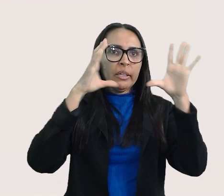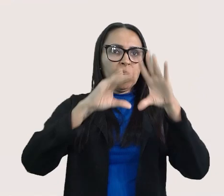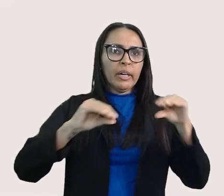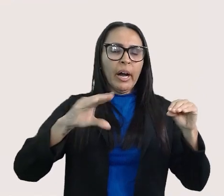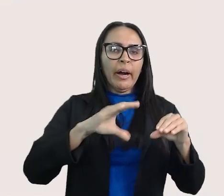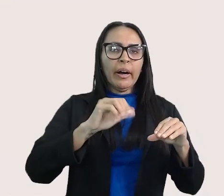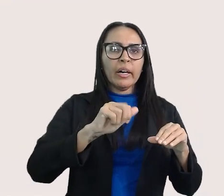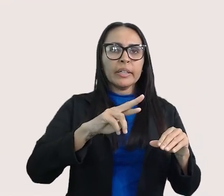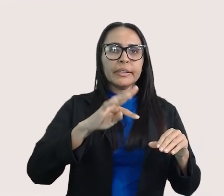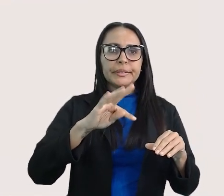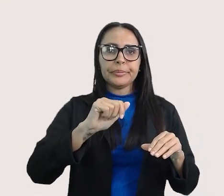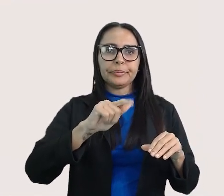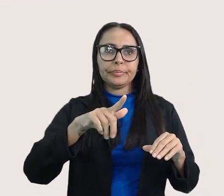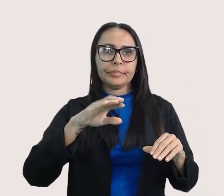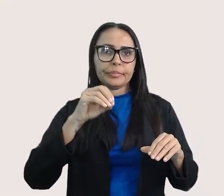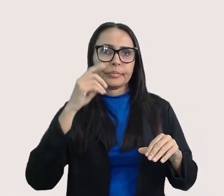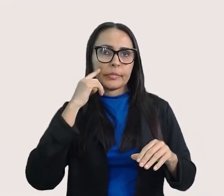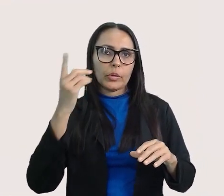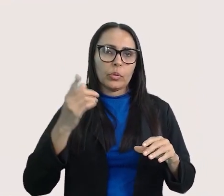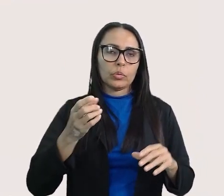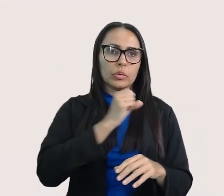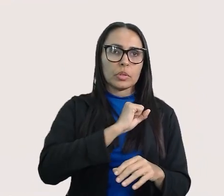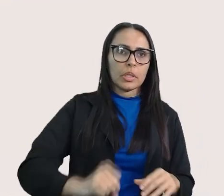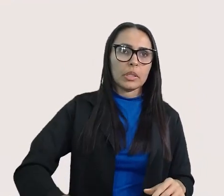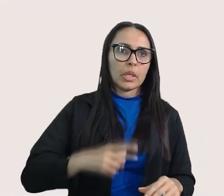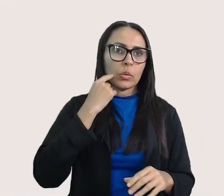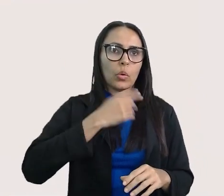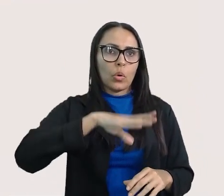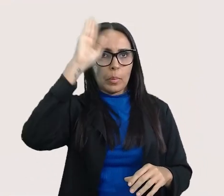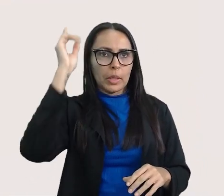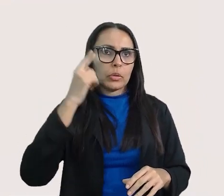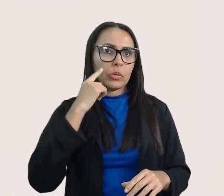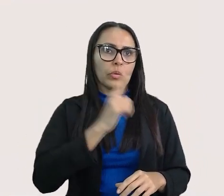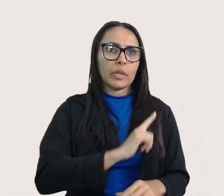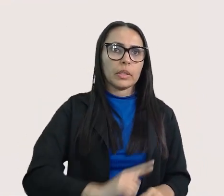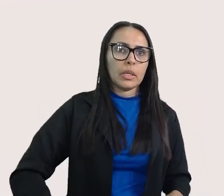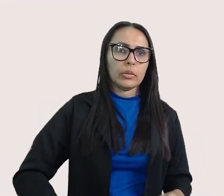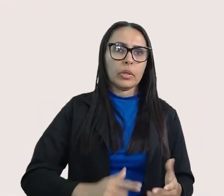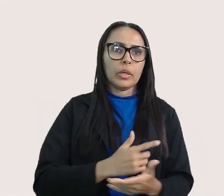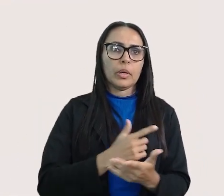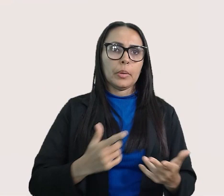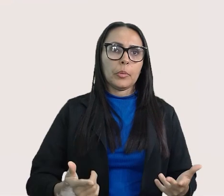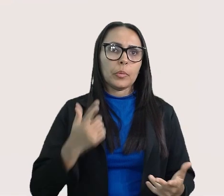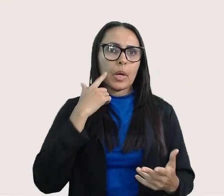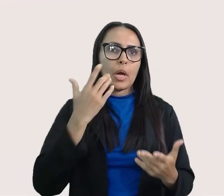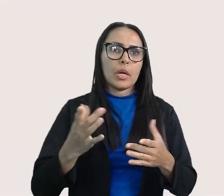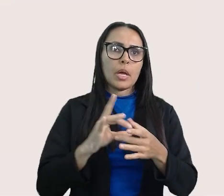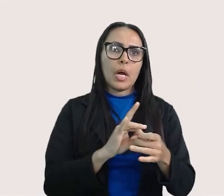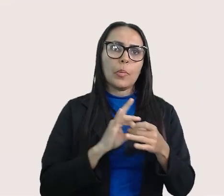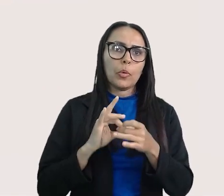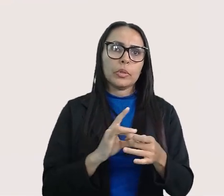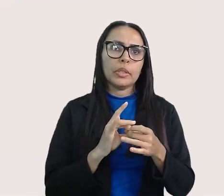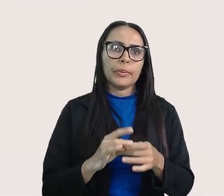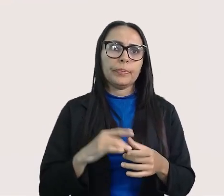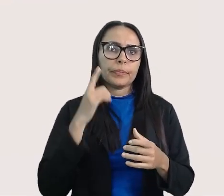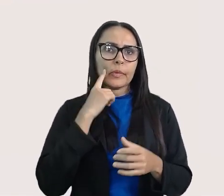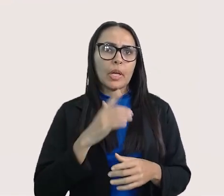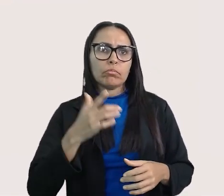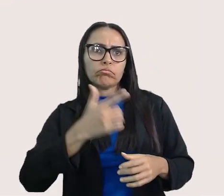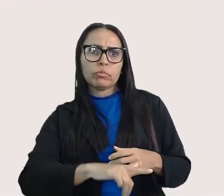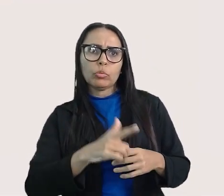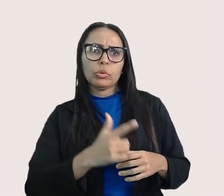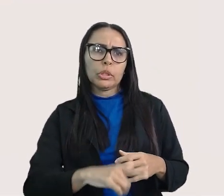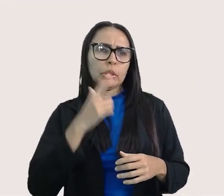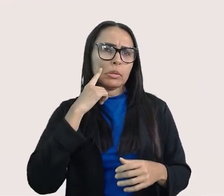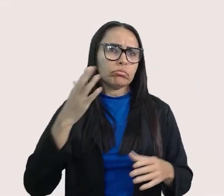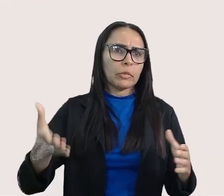de Cartago o povo e o Senado romano governaram a república em harmonia e sem paixão e não